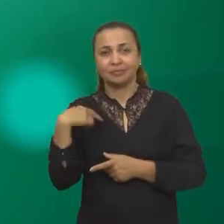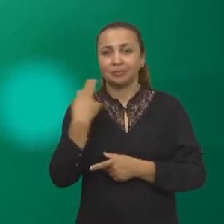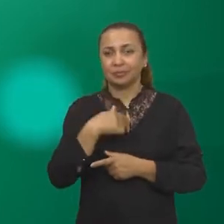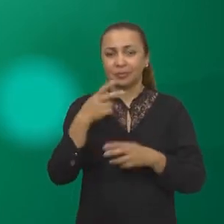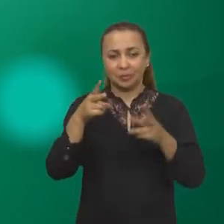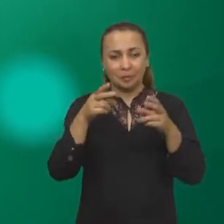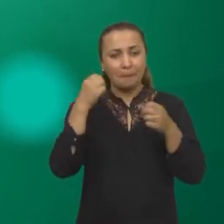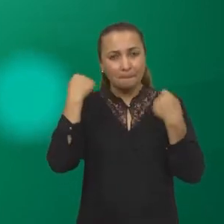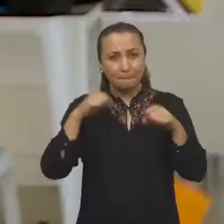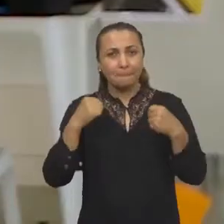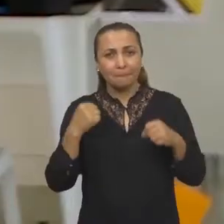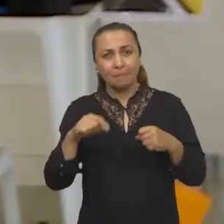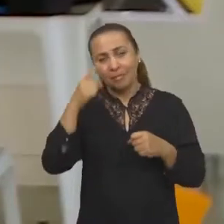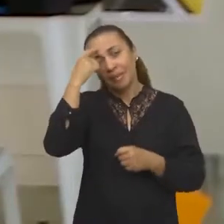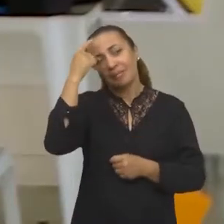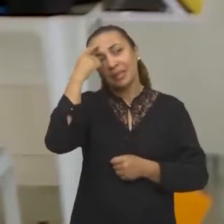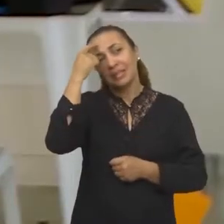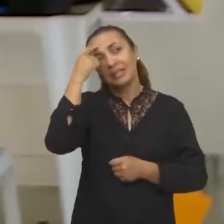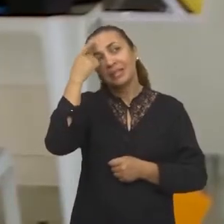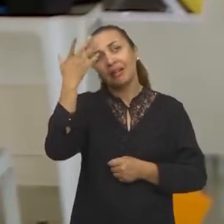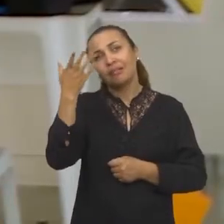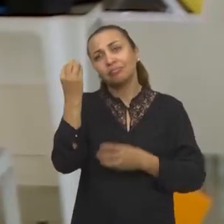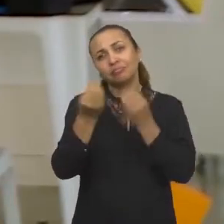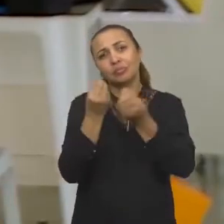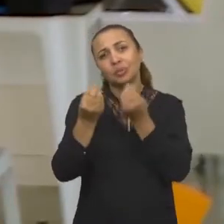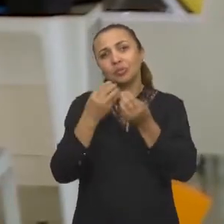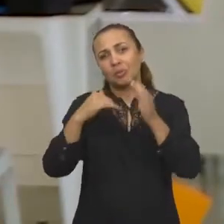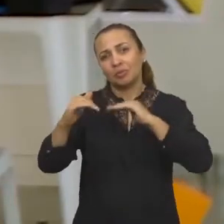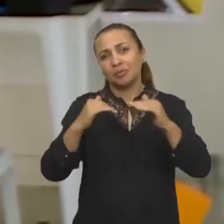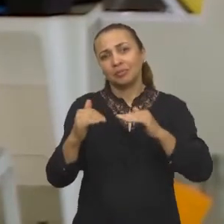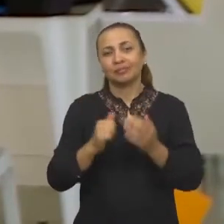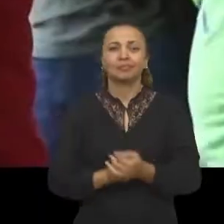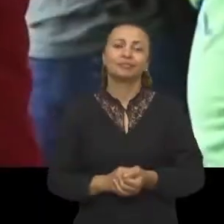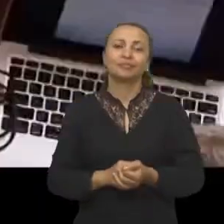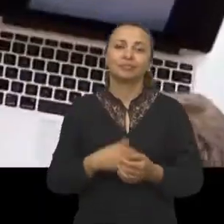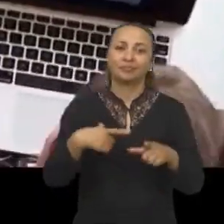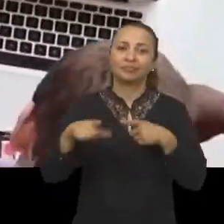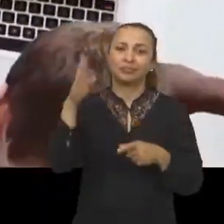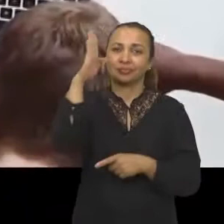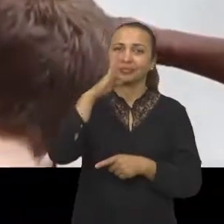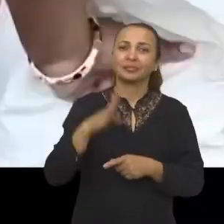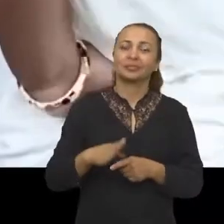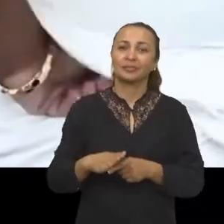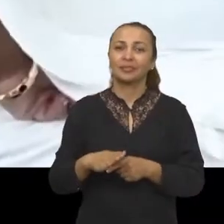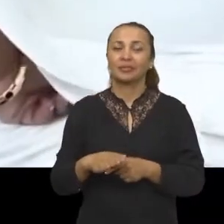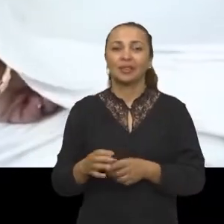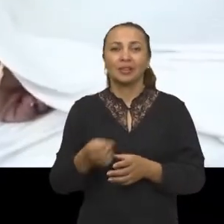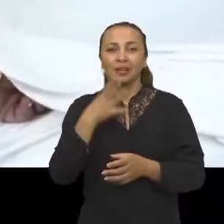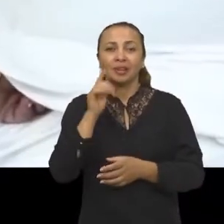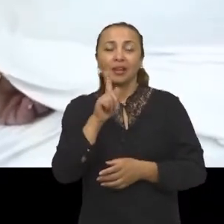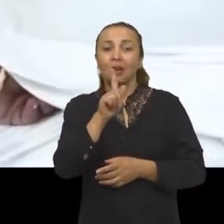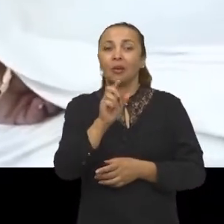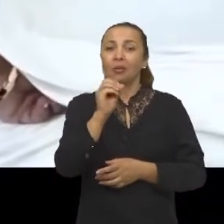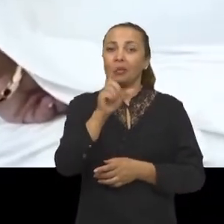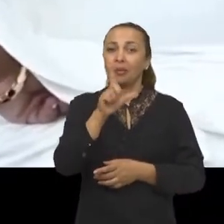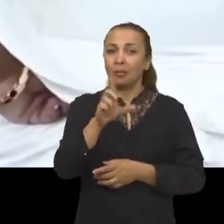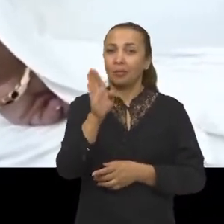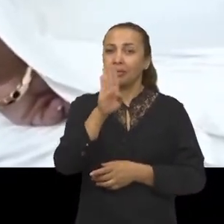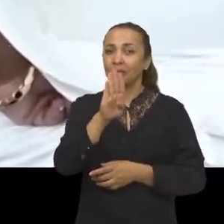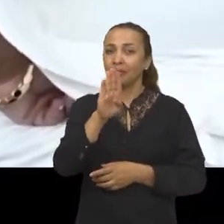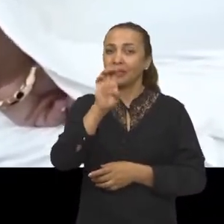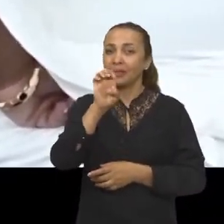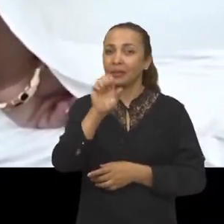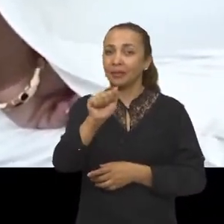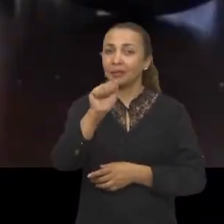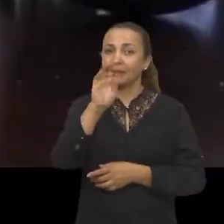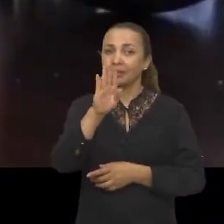Zika, na verdade a gente precisou pensar em estratégias de mobilidade. O trabalho brasileiro é inspirado no projeto Go Baby